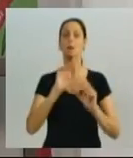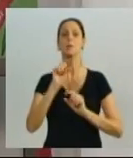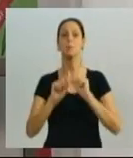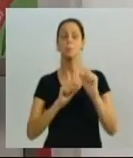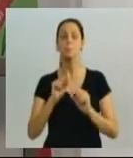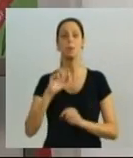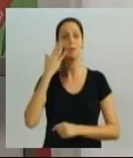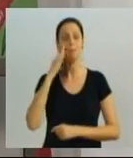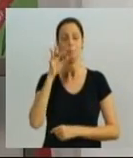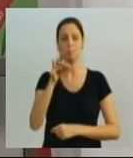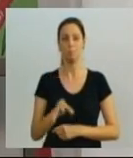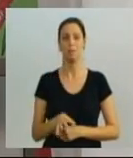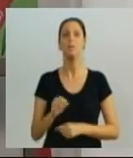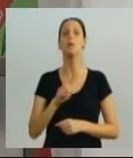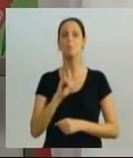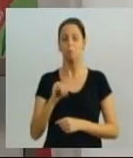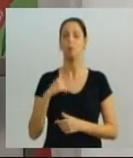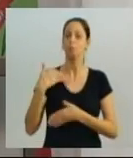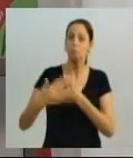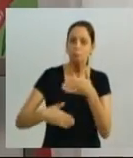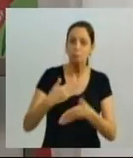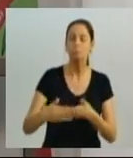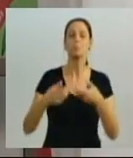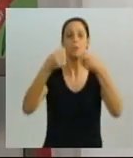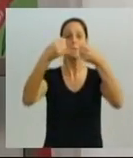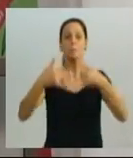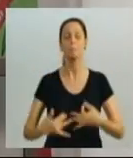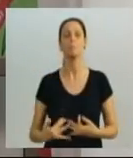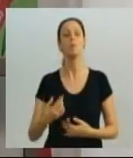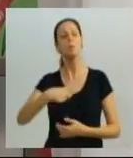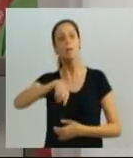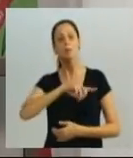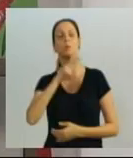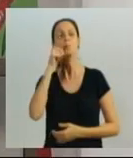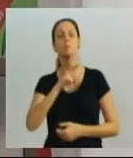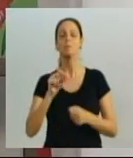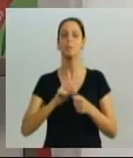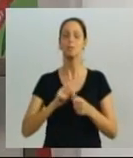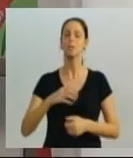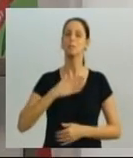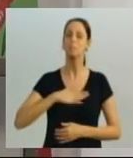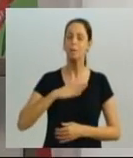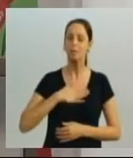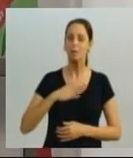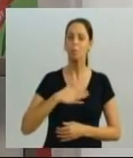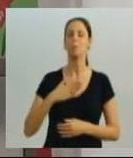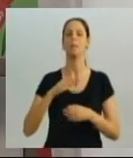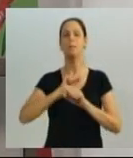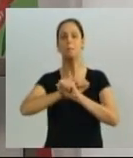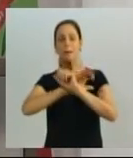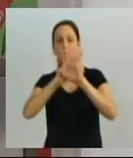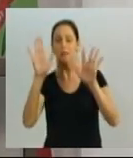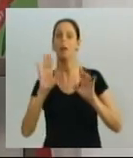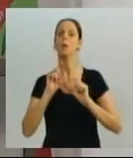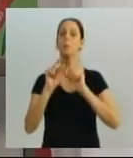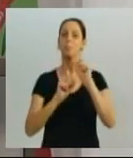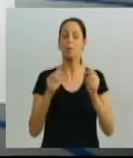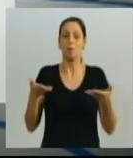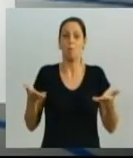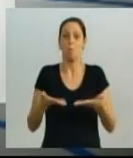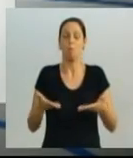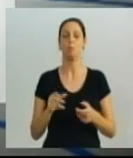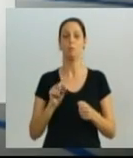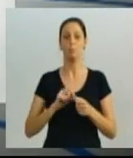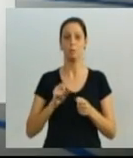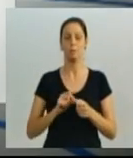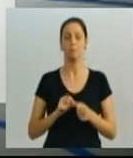eu vou explicar no andar da carruagem aqui, para a gente fazer de uma forma bem tranquila aqui alguns esclarecimentos sobre o que a gente está fazendo. Pode colocar